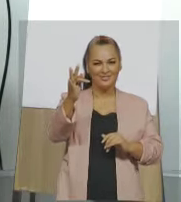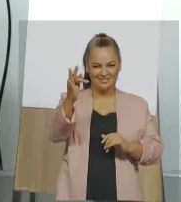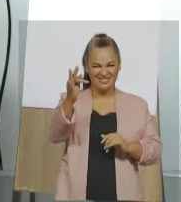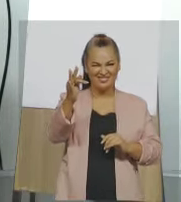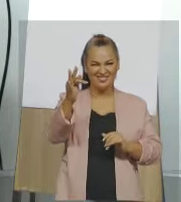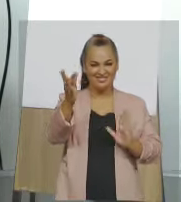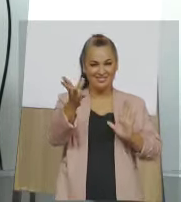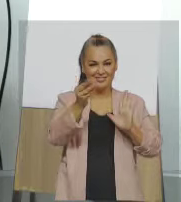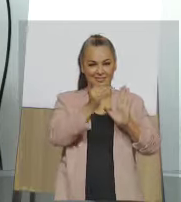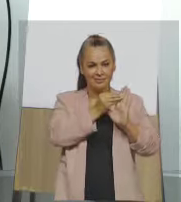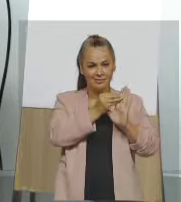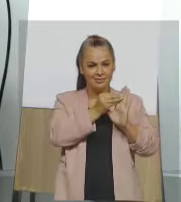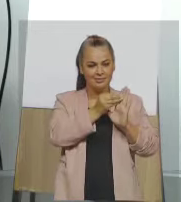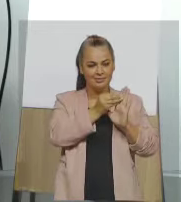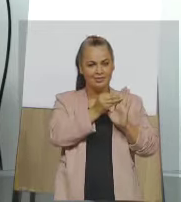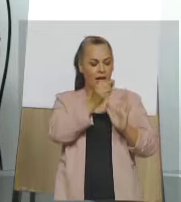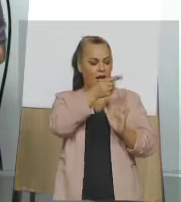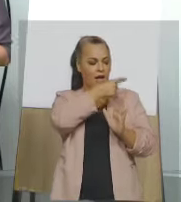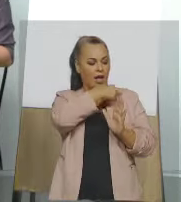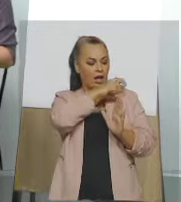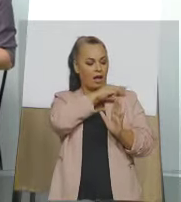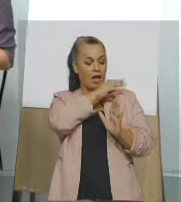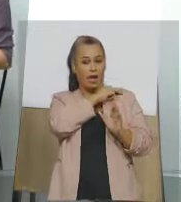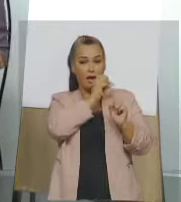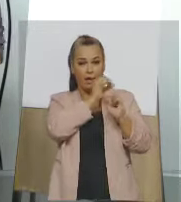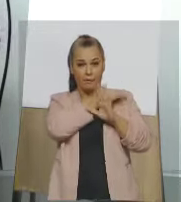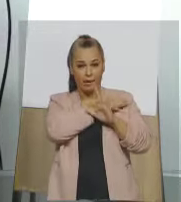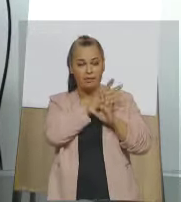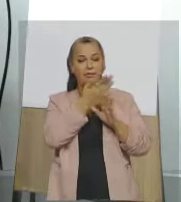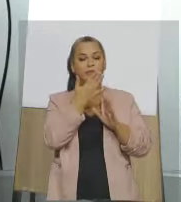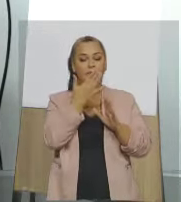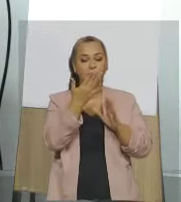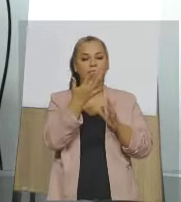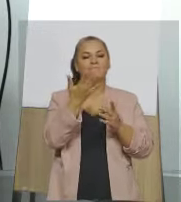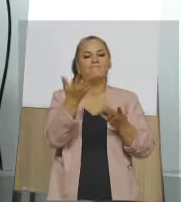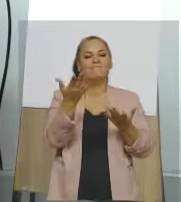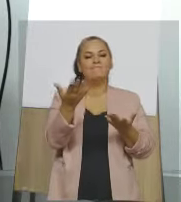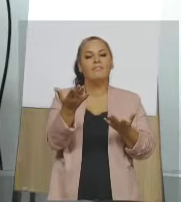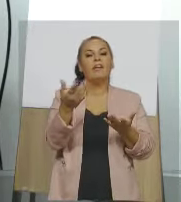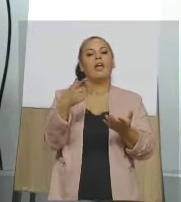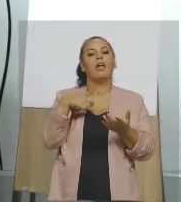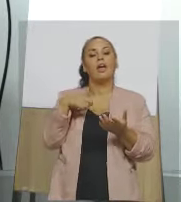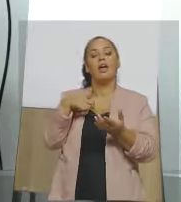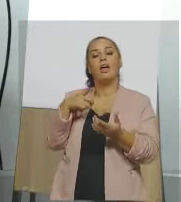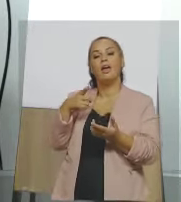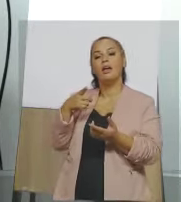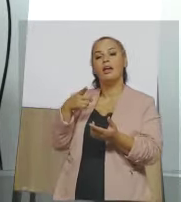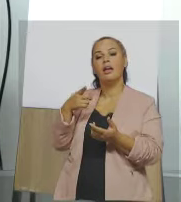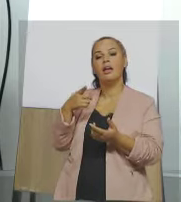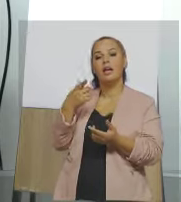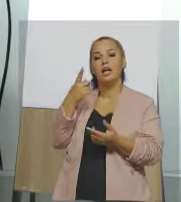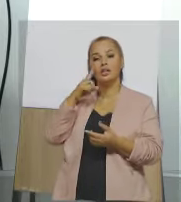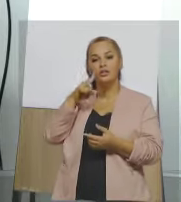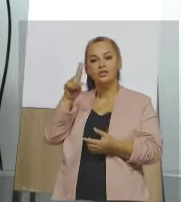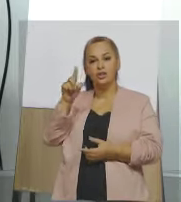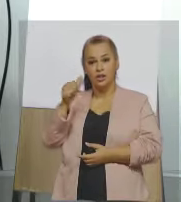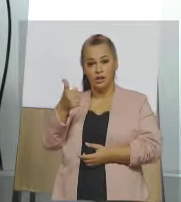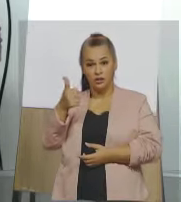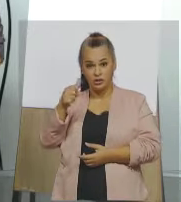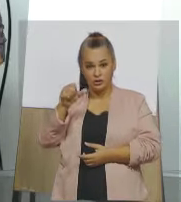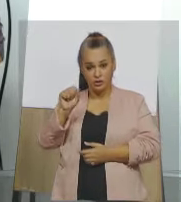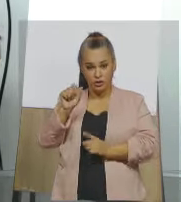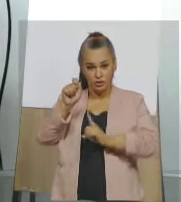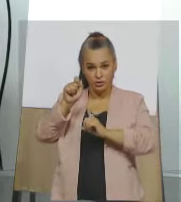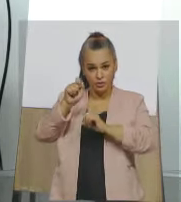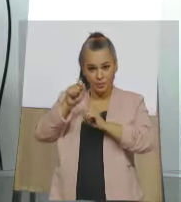puderem olhar, é a aula do Enem do dia 18/9, eu vou tratar justamente sobre isso daqui, olha,